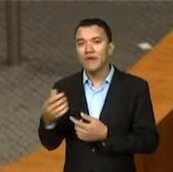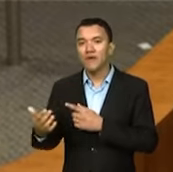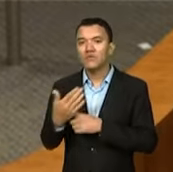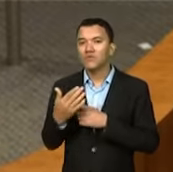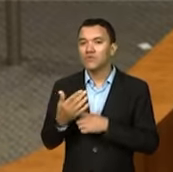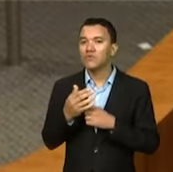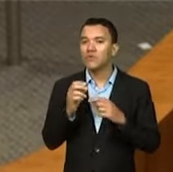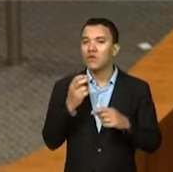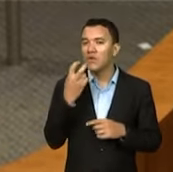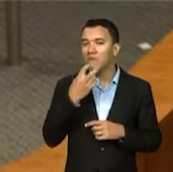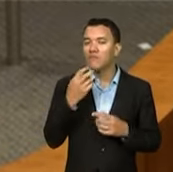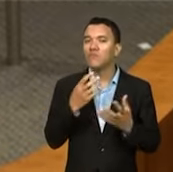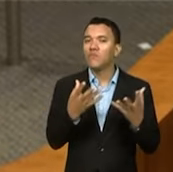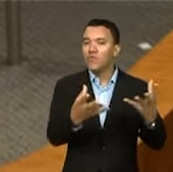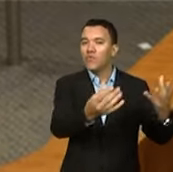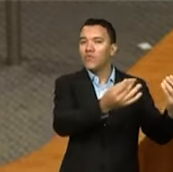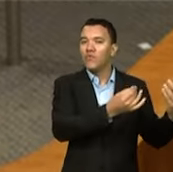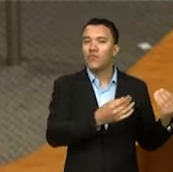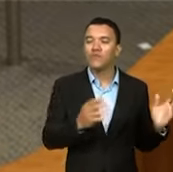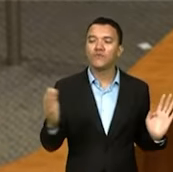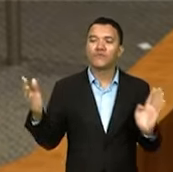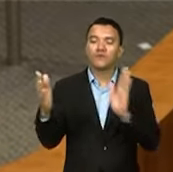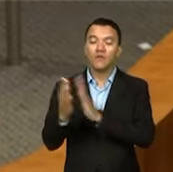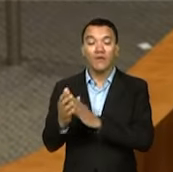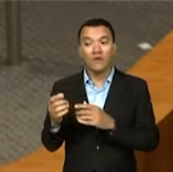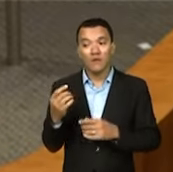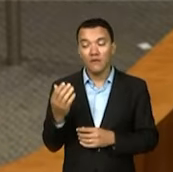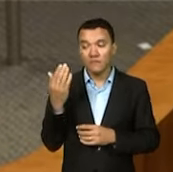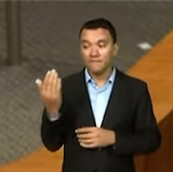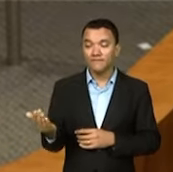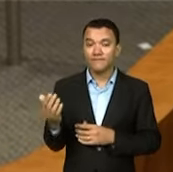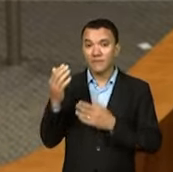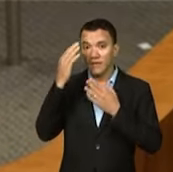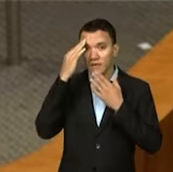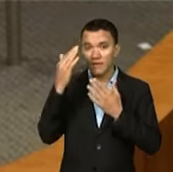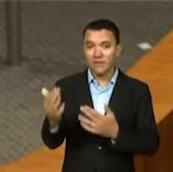de muitos. Eu quero lhe agradecer por todo o apoio e incentivo.